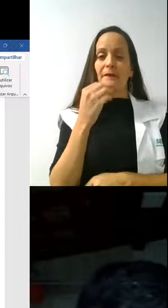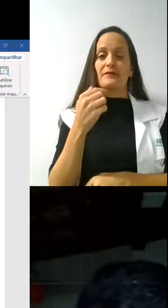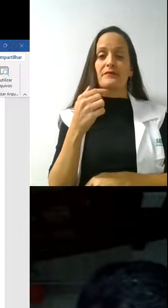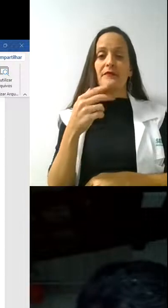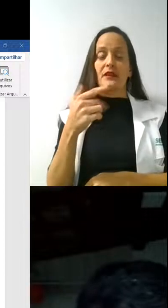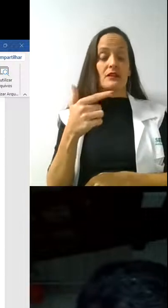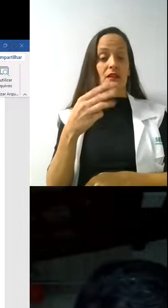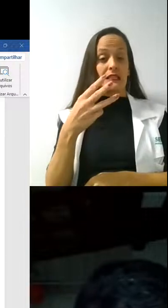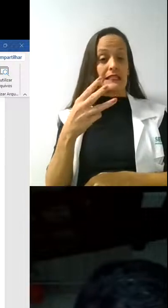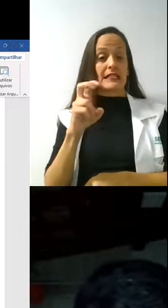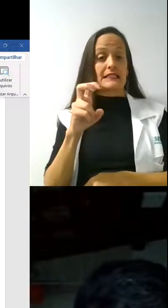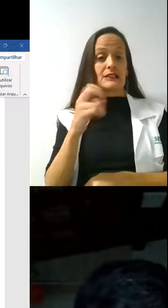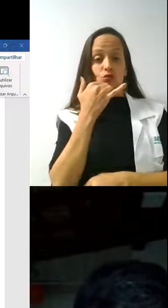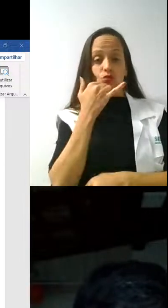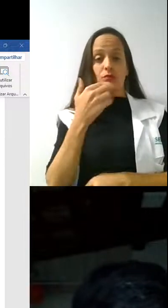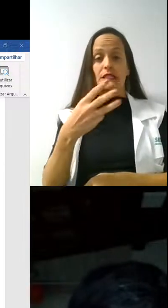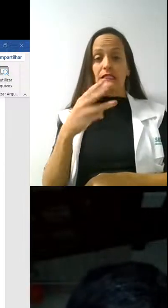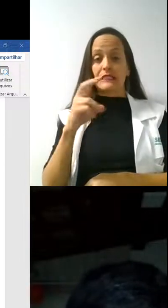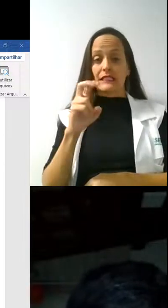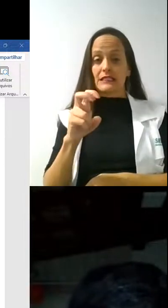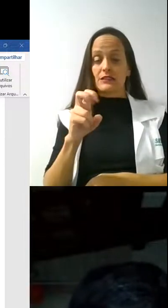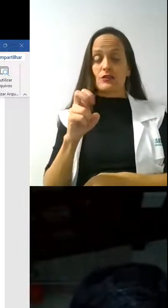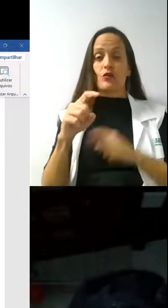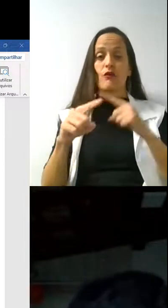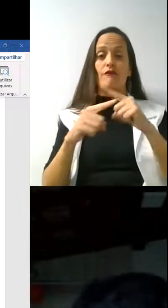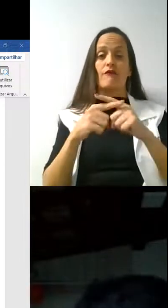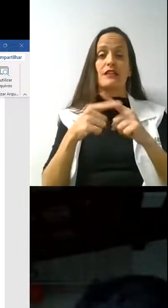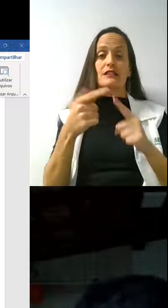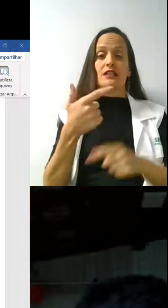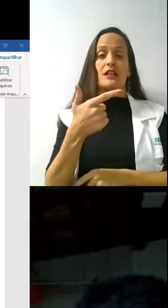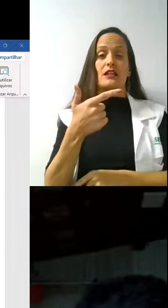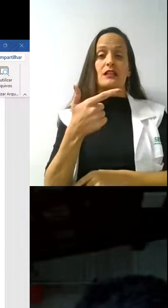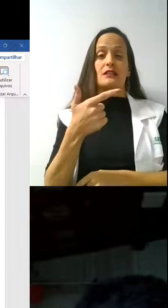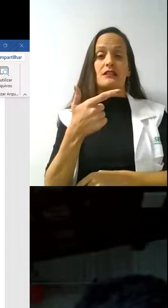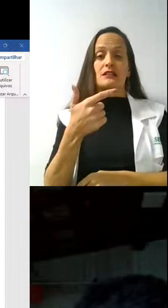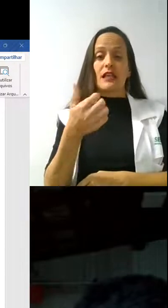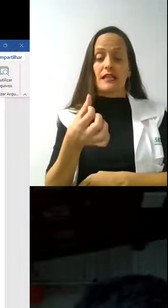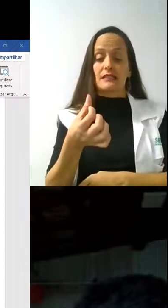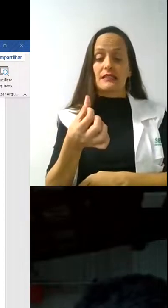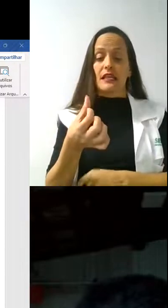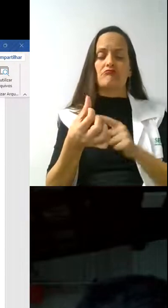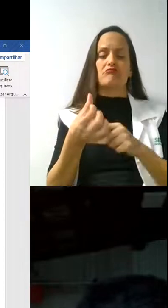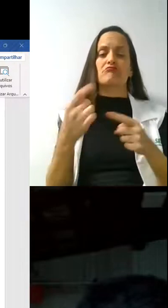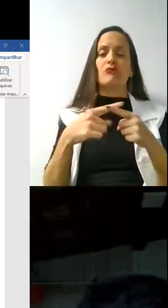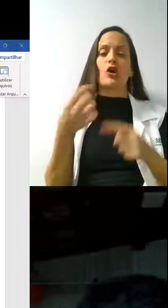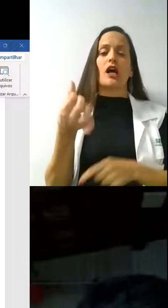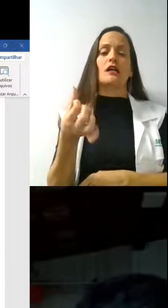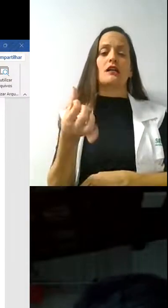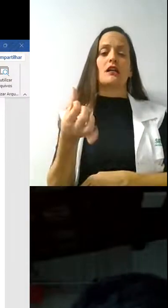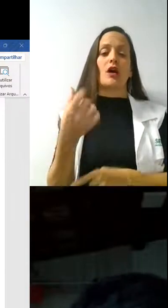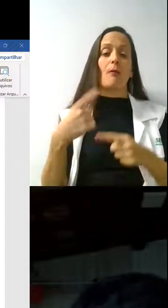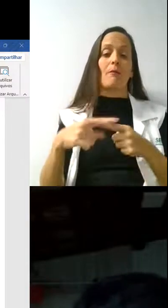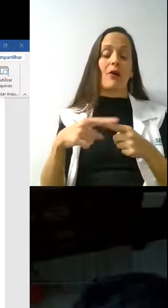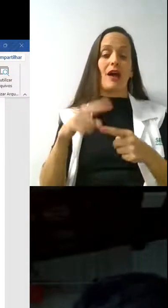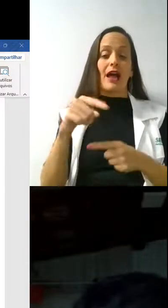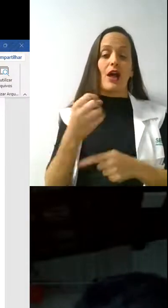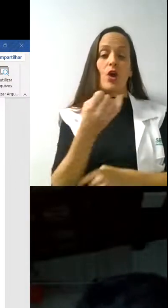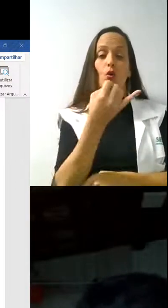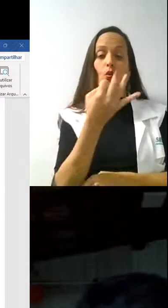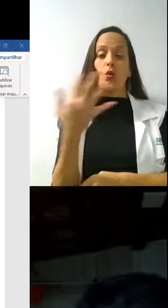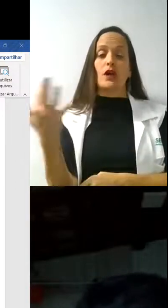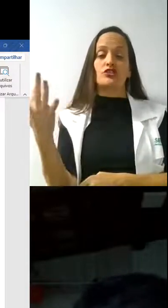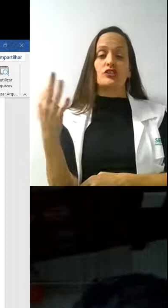35 vezes 6 é igual a 210 metros. Por que 6, professor? Porque é a quantidade de vãos que a gente tem